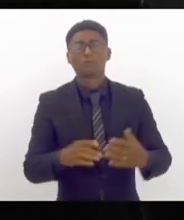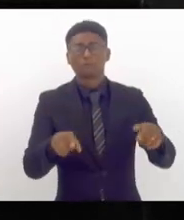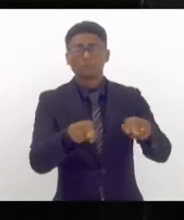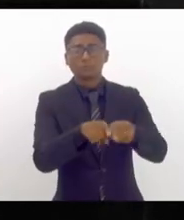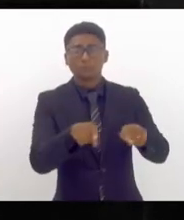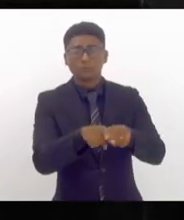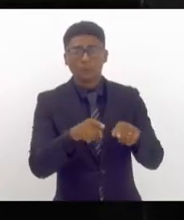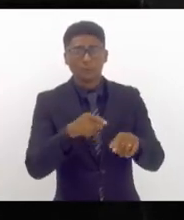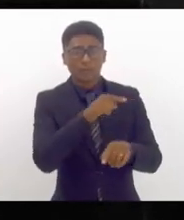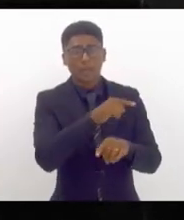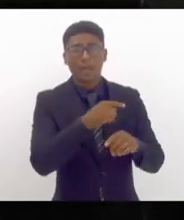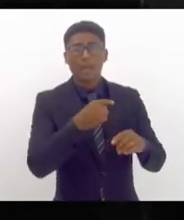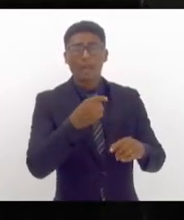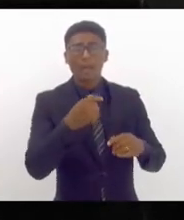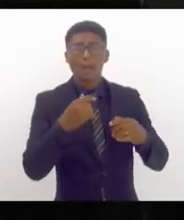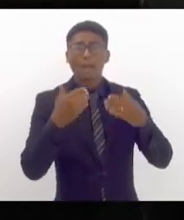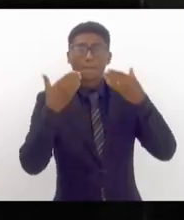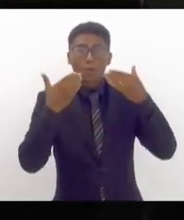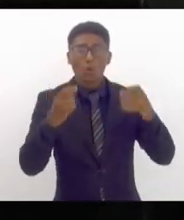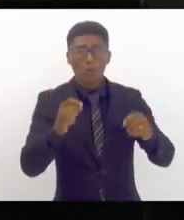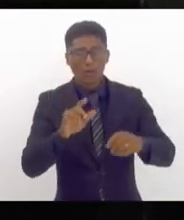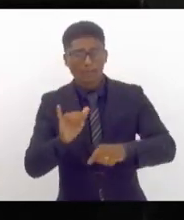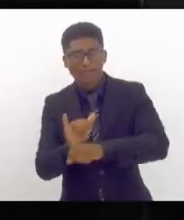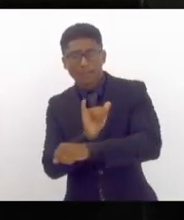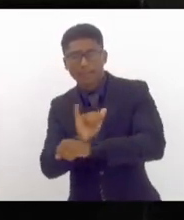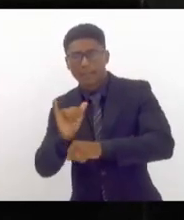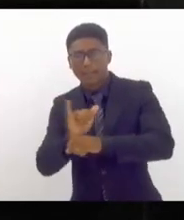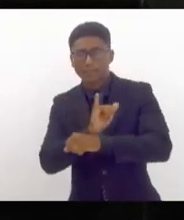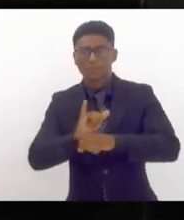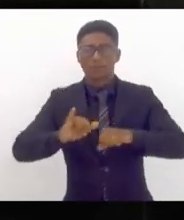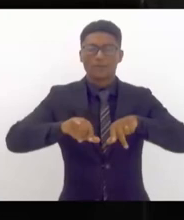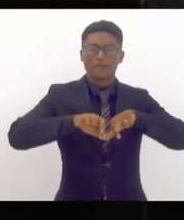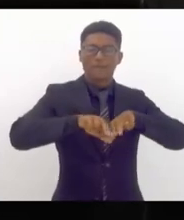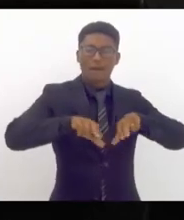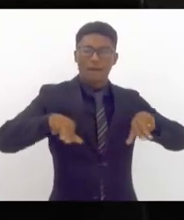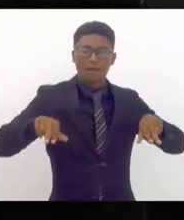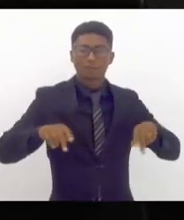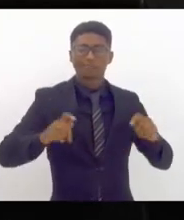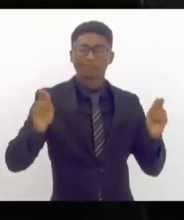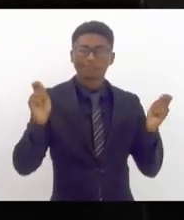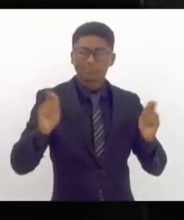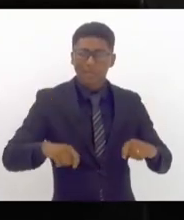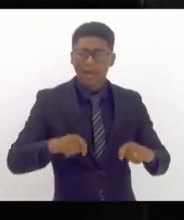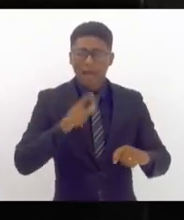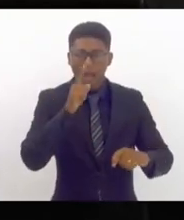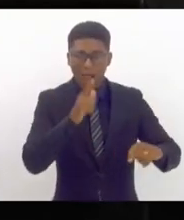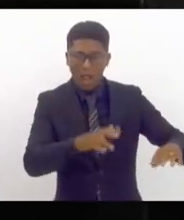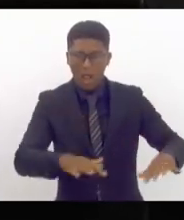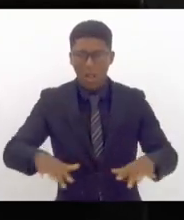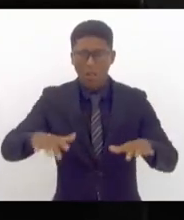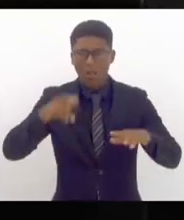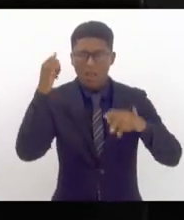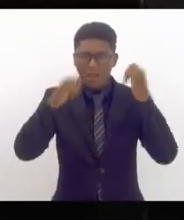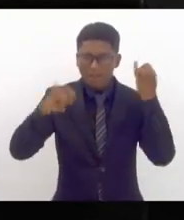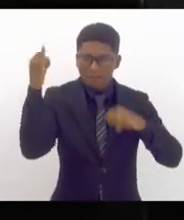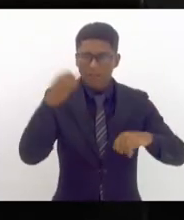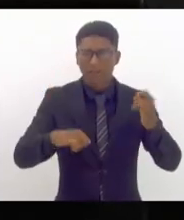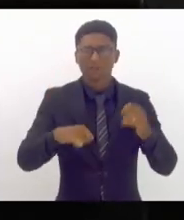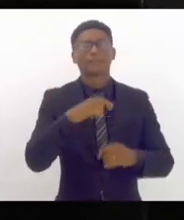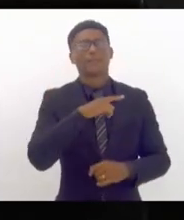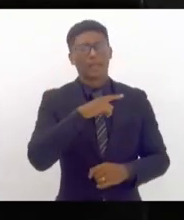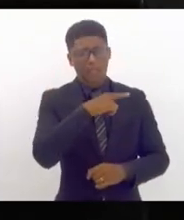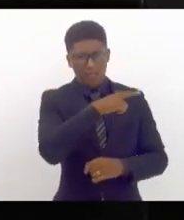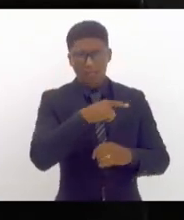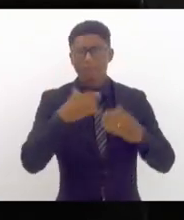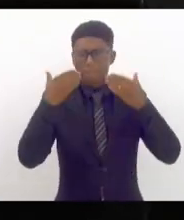vários mecanismos de mitigação dos efeitos das enchentes e também dos desabamentos.